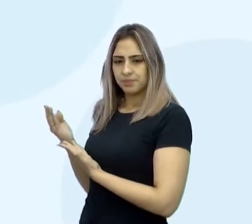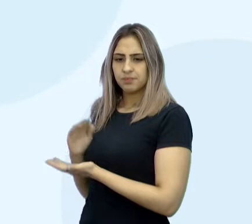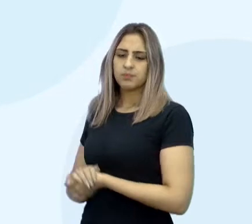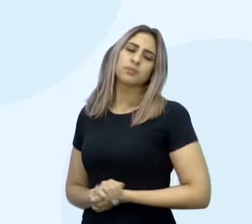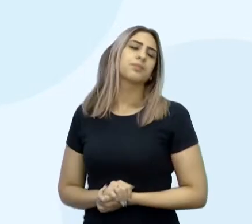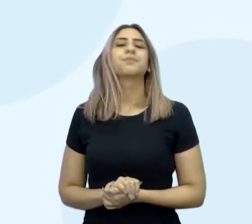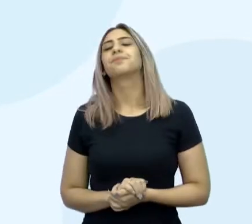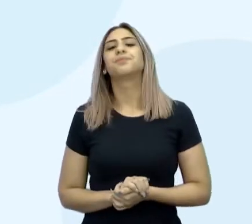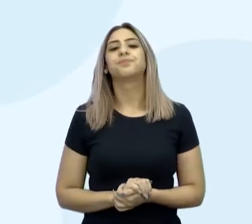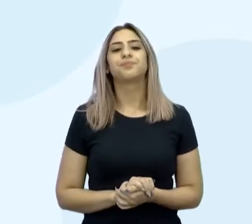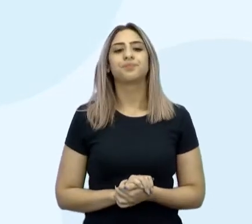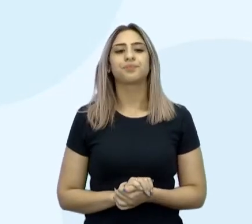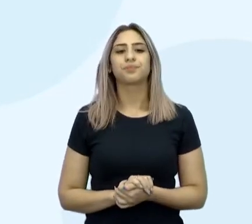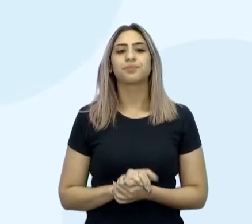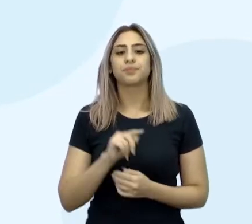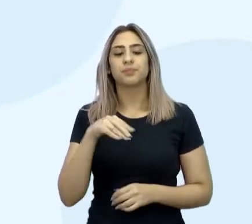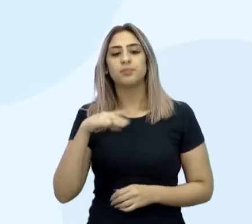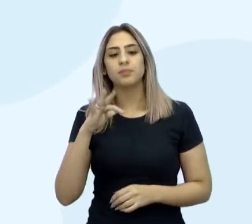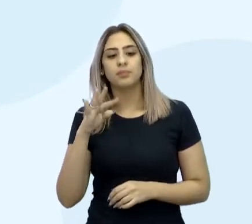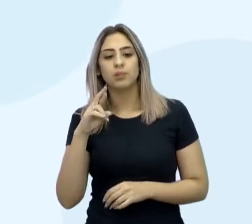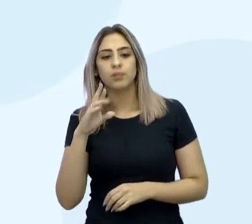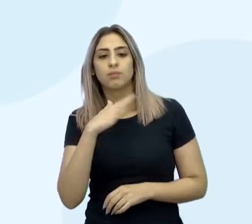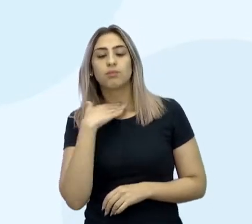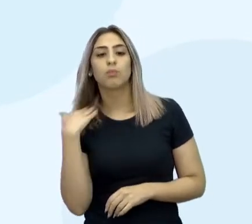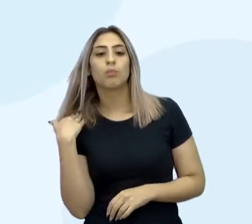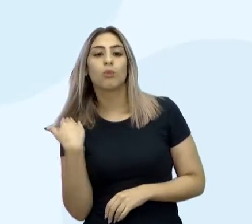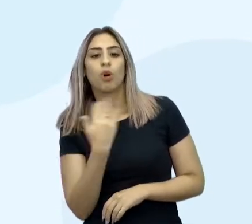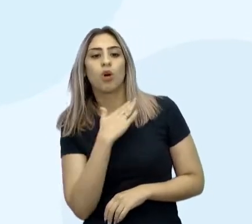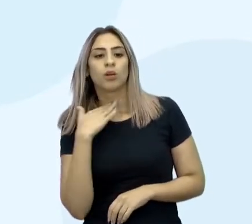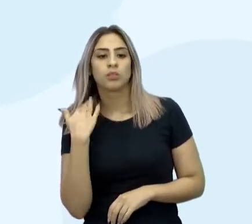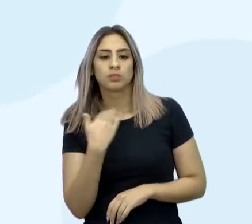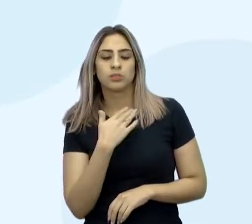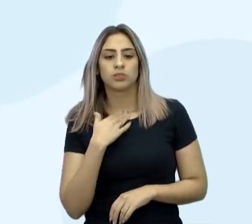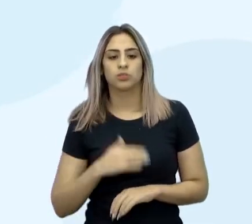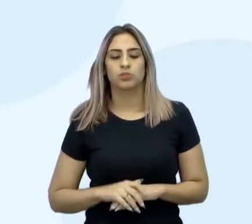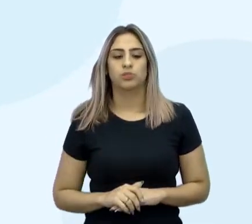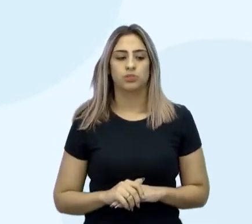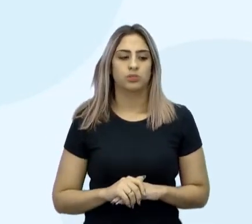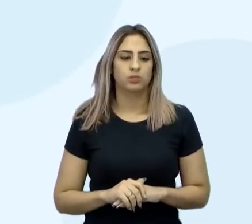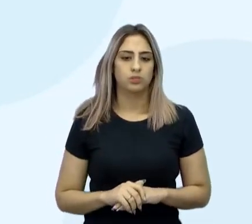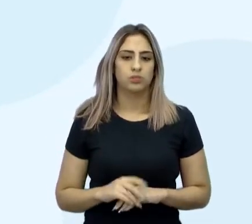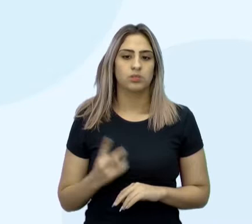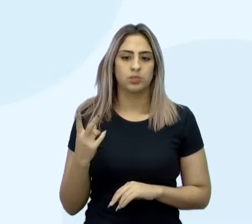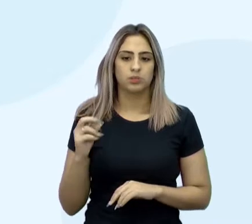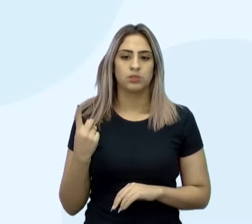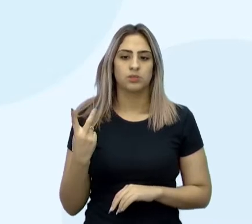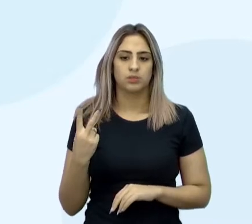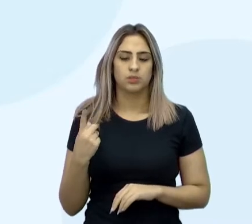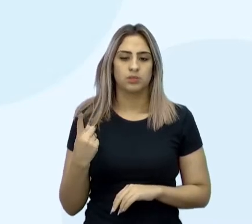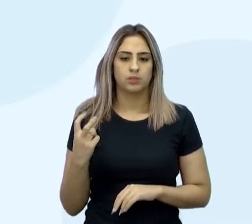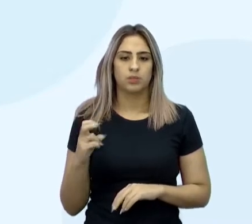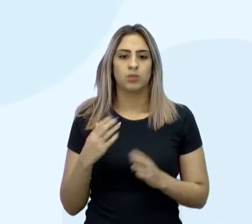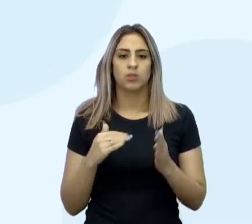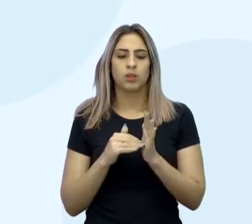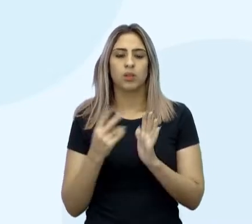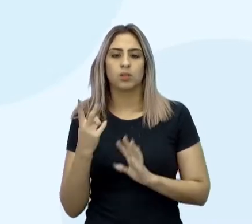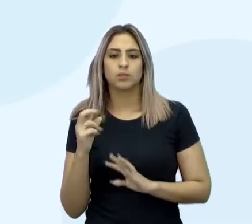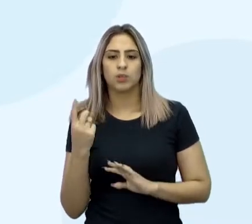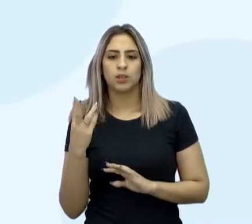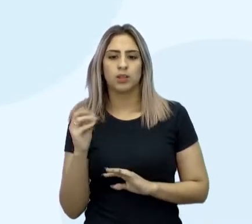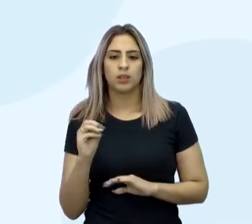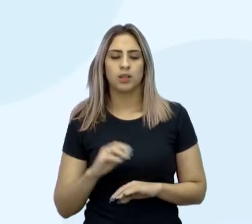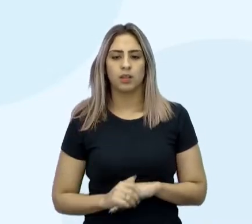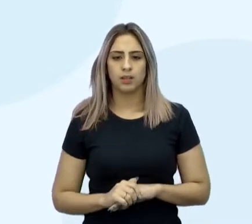mapa aí da taxa de mortalidade infantil de uma média de entre 2025 a 2030, ou